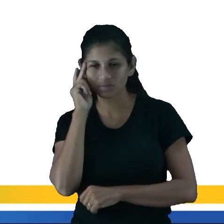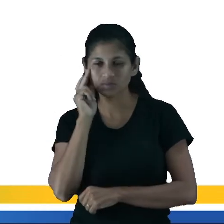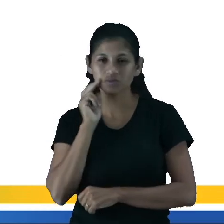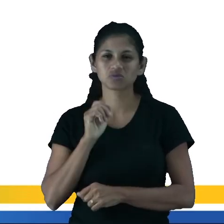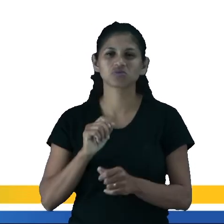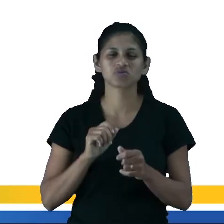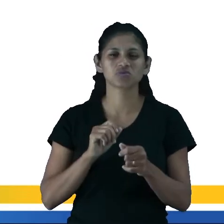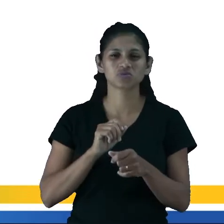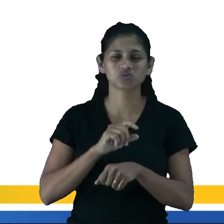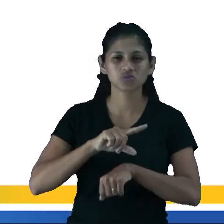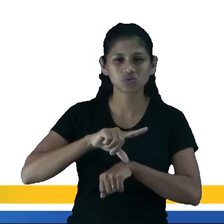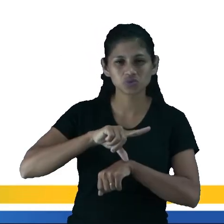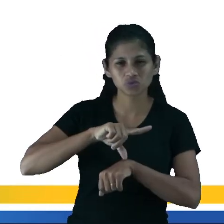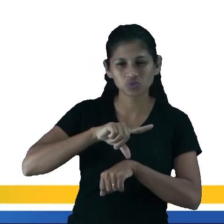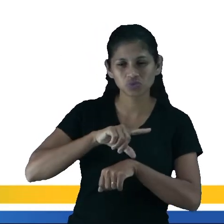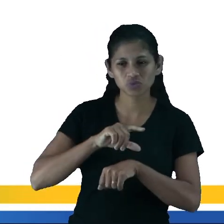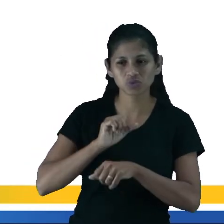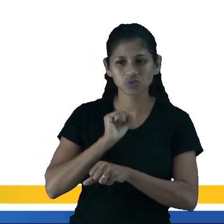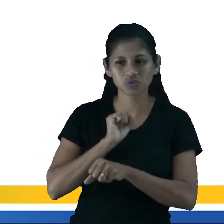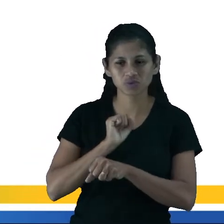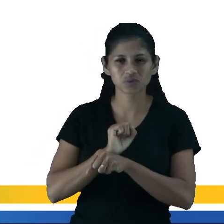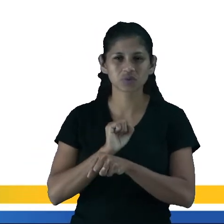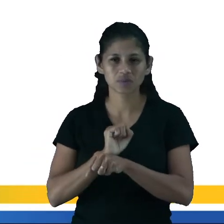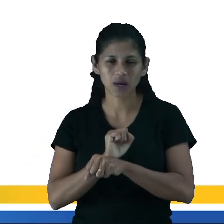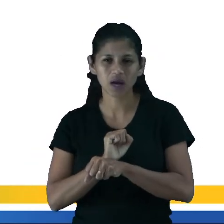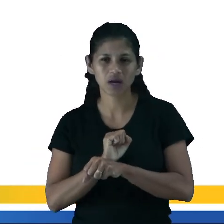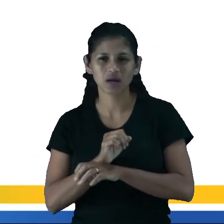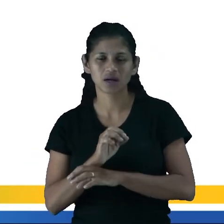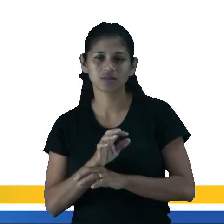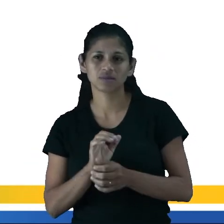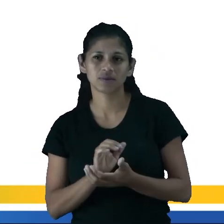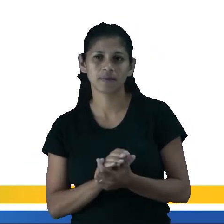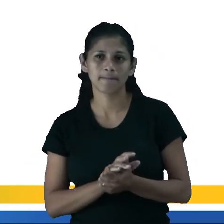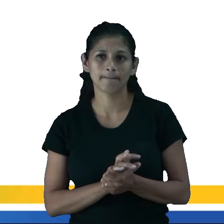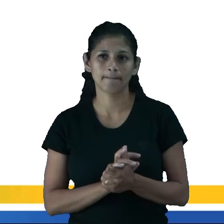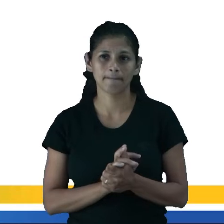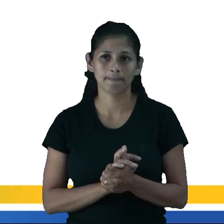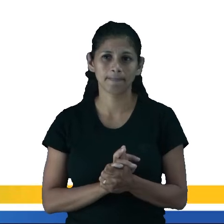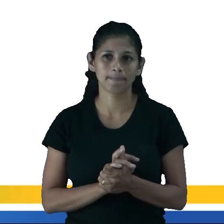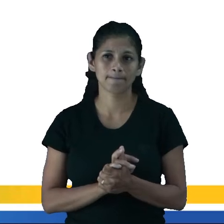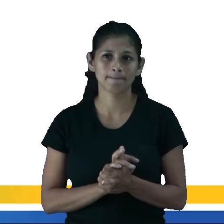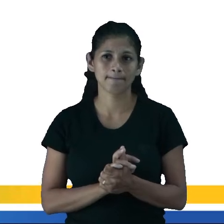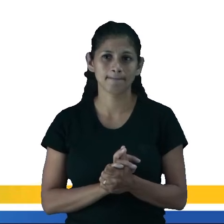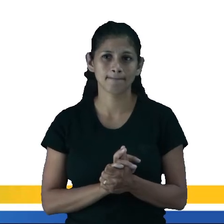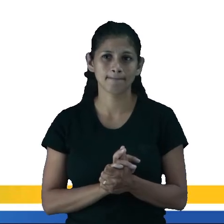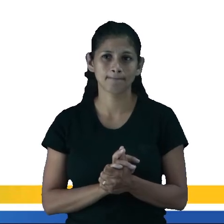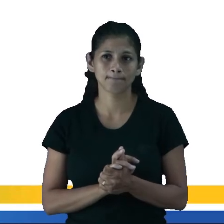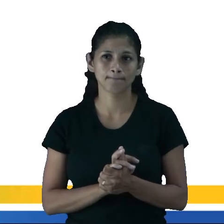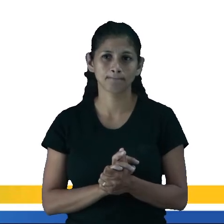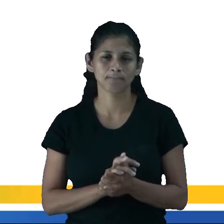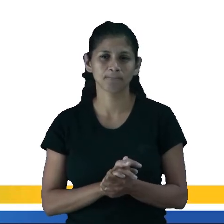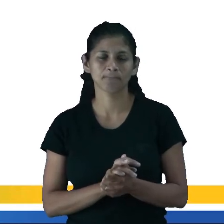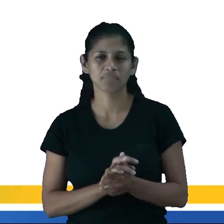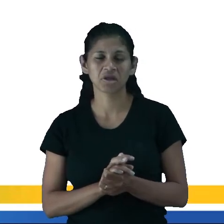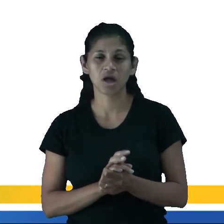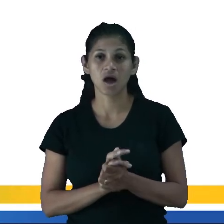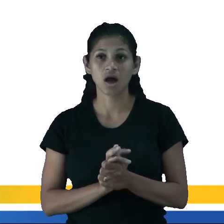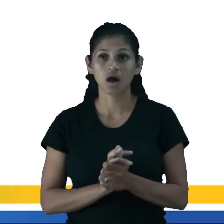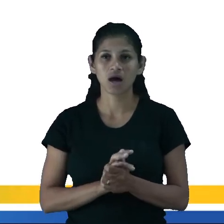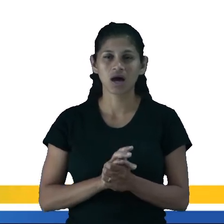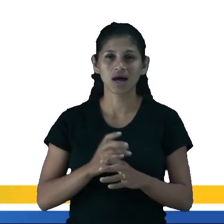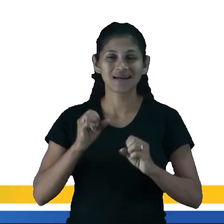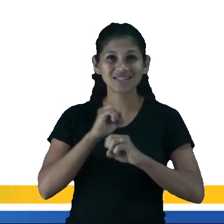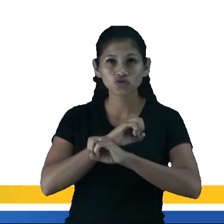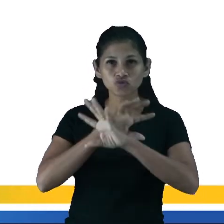destino. Tarifas elevadas e superlotação em relação aí também ao transporte público, né? Má sinalização e